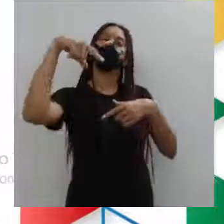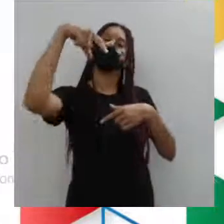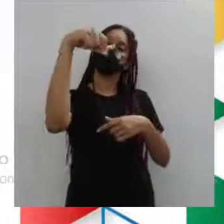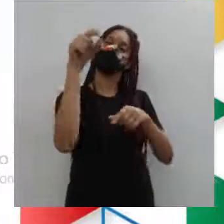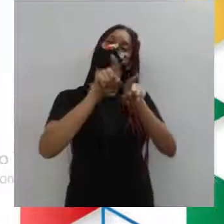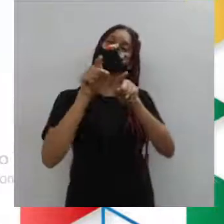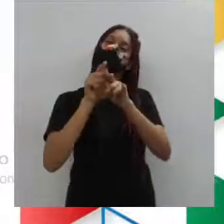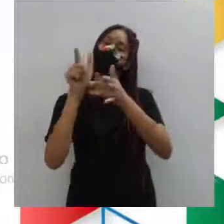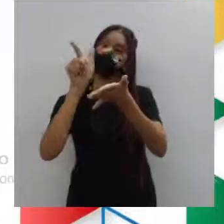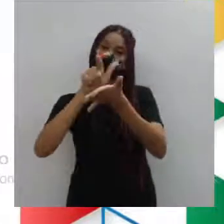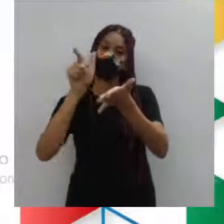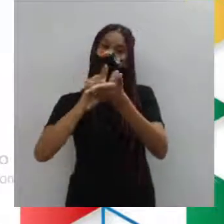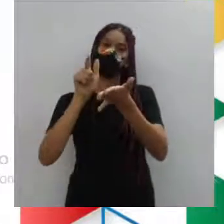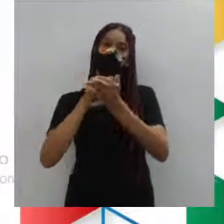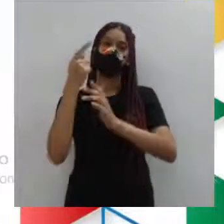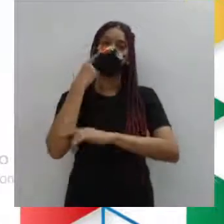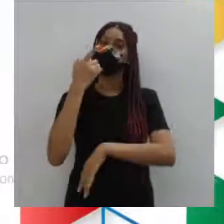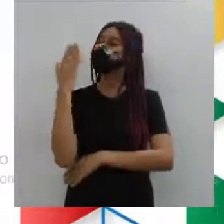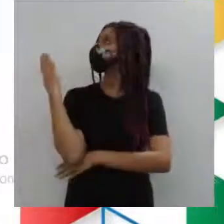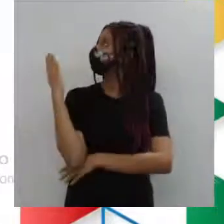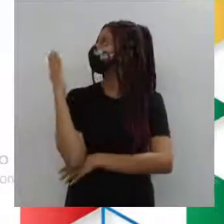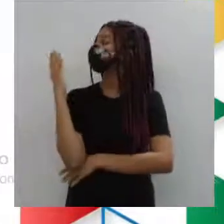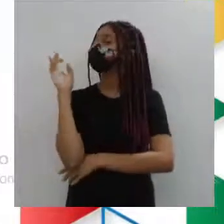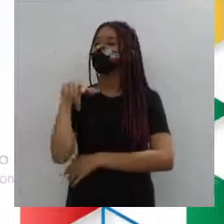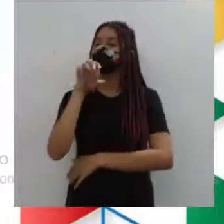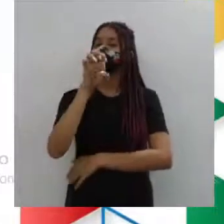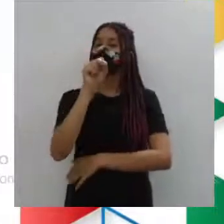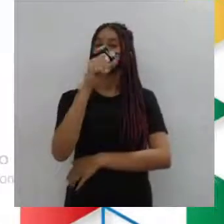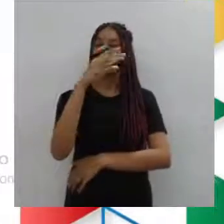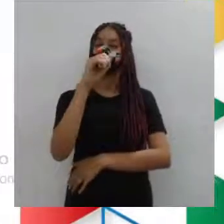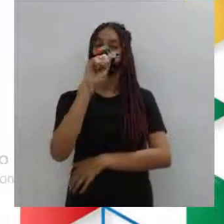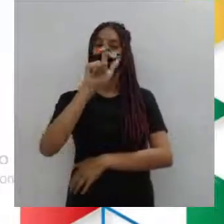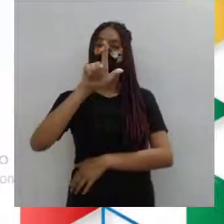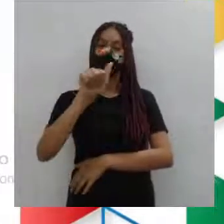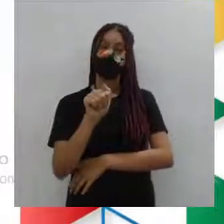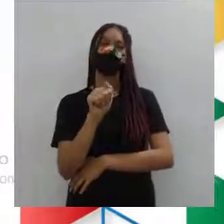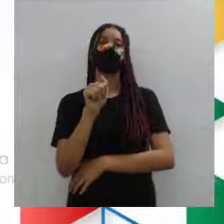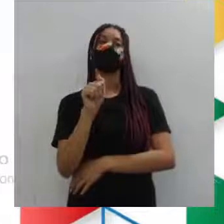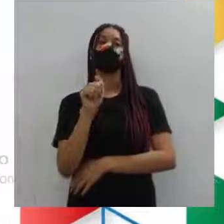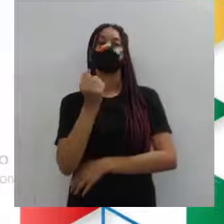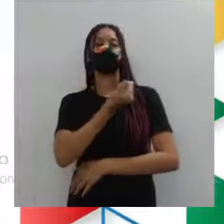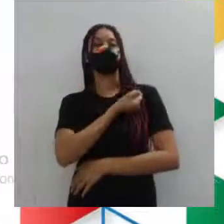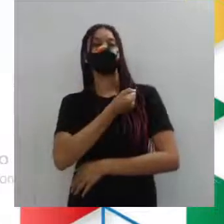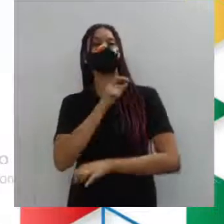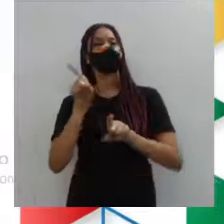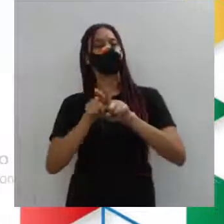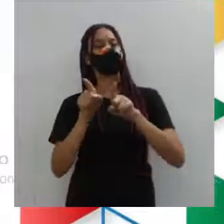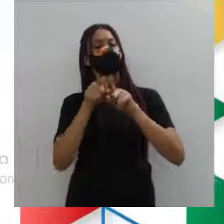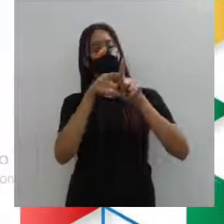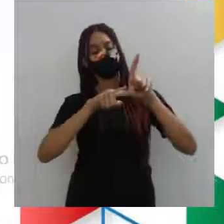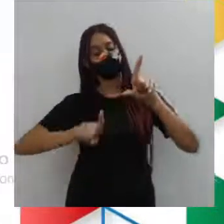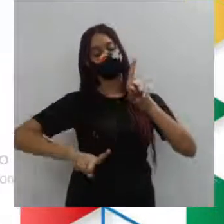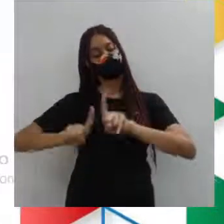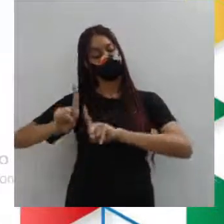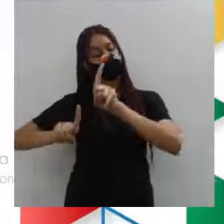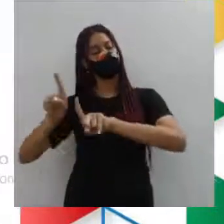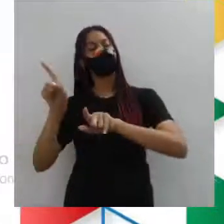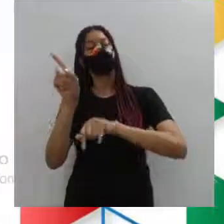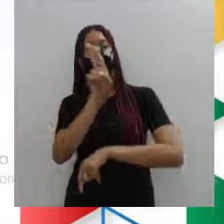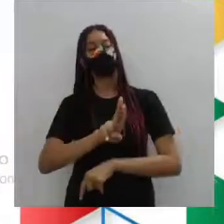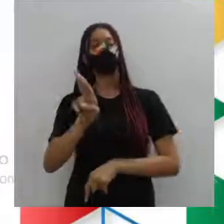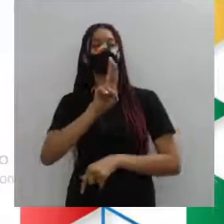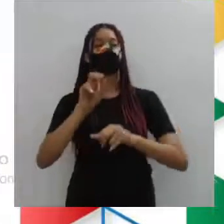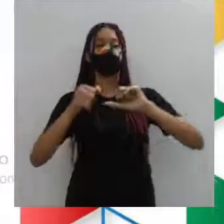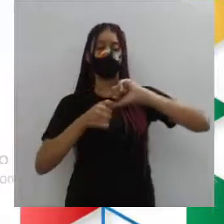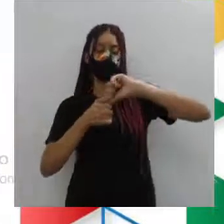Ela é subdividida em escala numérica, onde eu acabei de falar, e a escala gráfica, essa que é usada nos mapas,